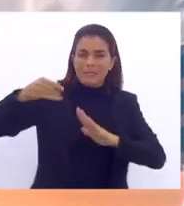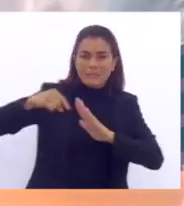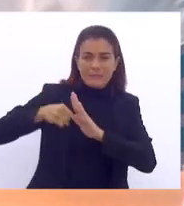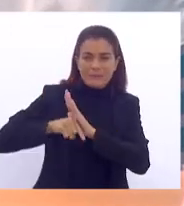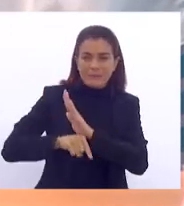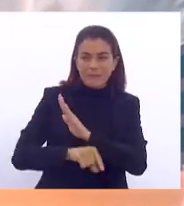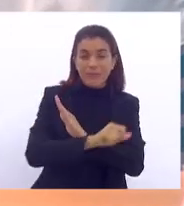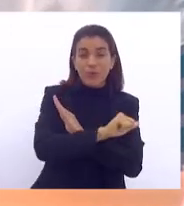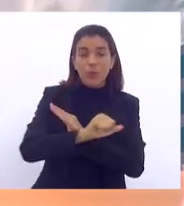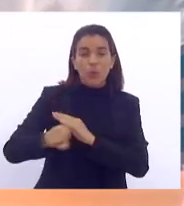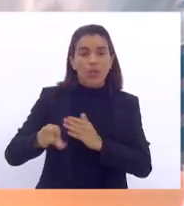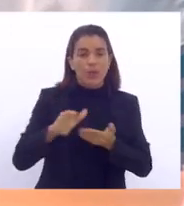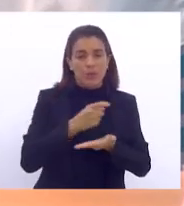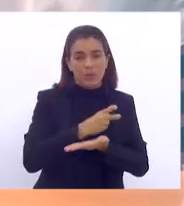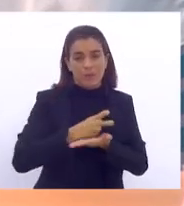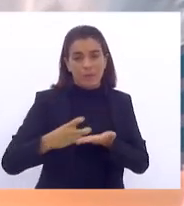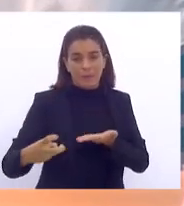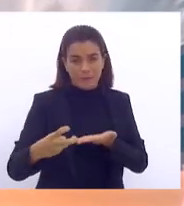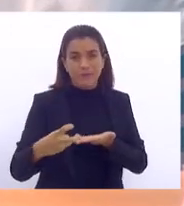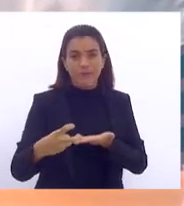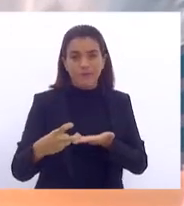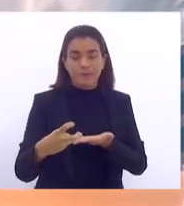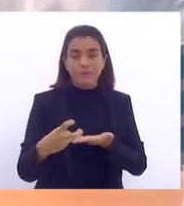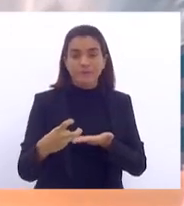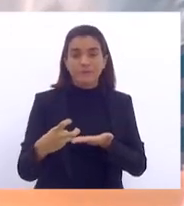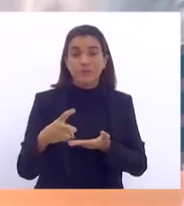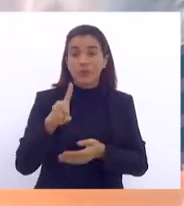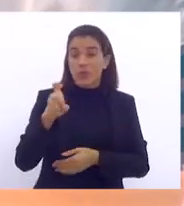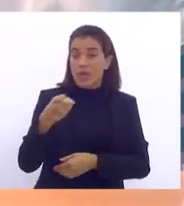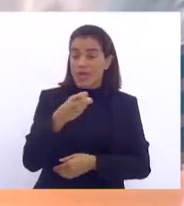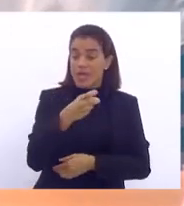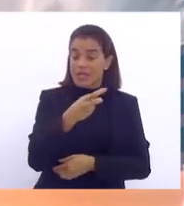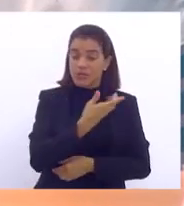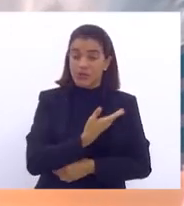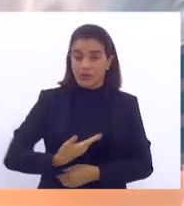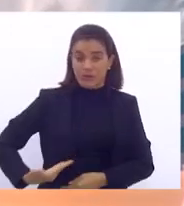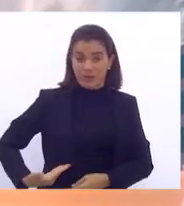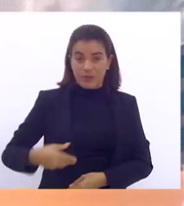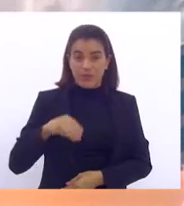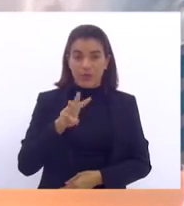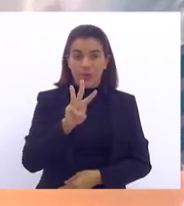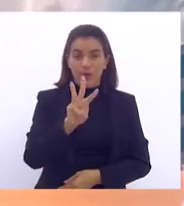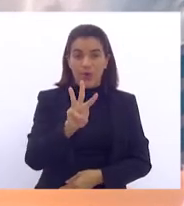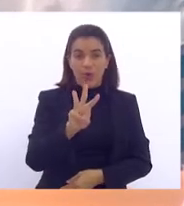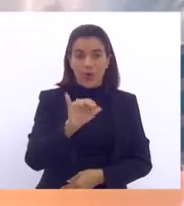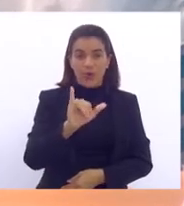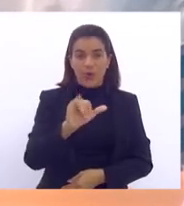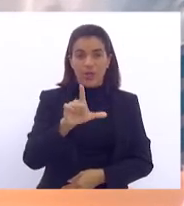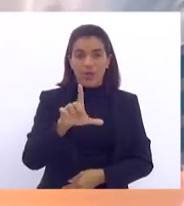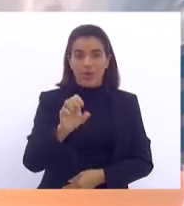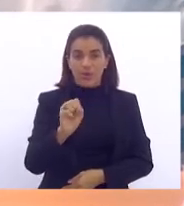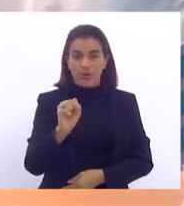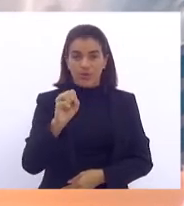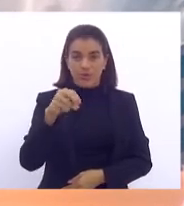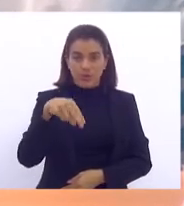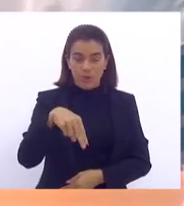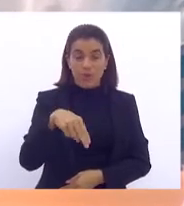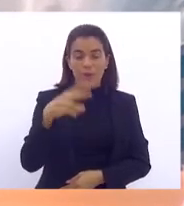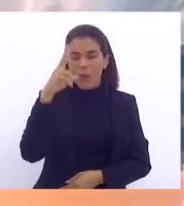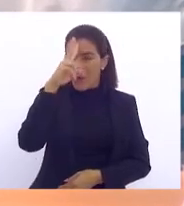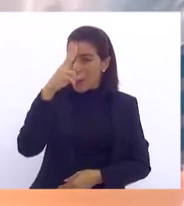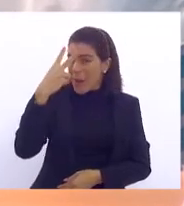o impeachment do ex-governador Wilson Vit né Eu me recordo que era uma